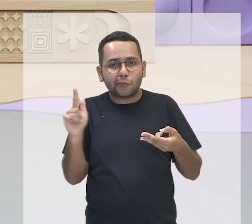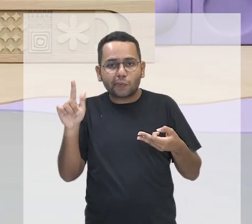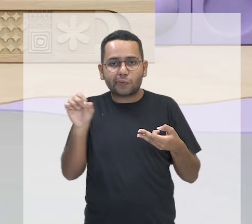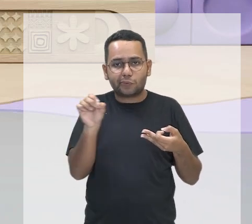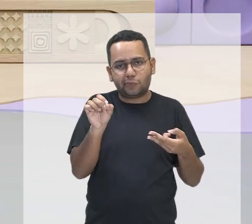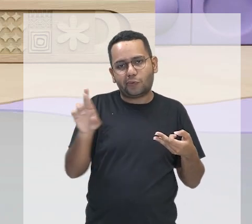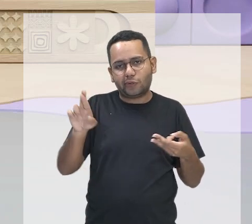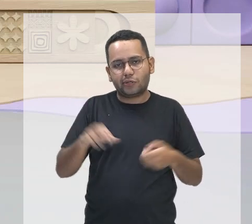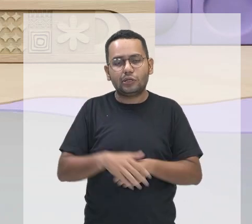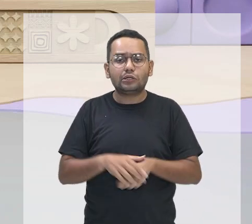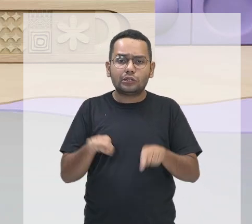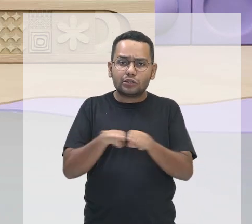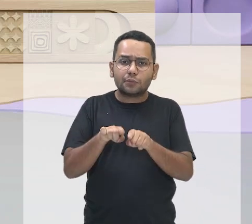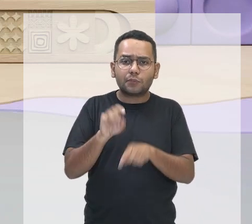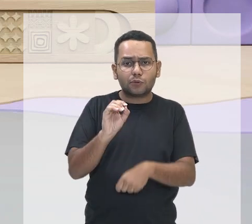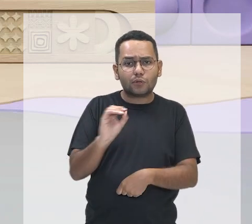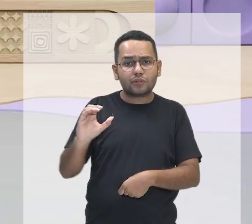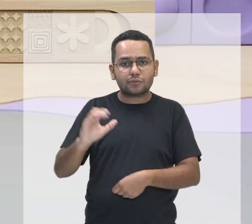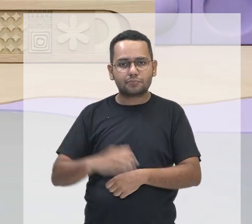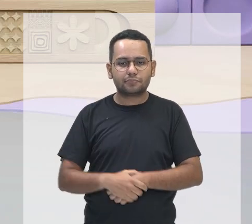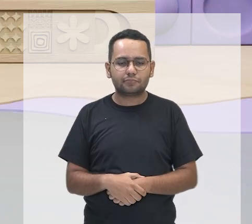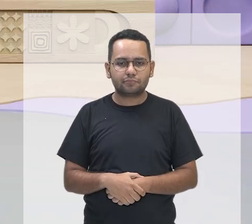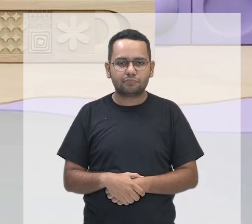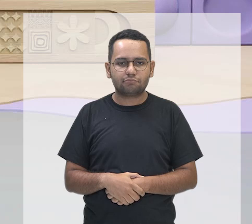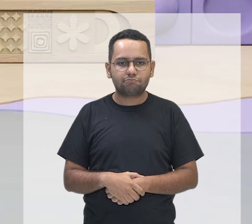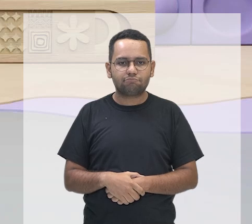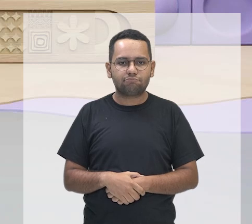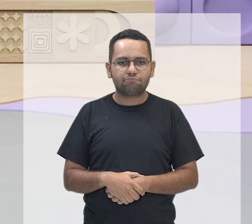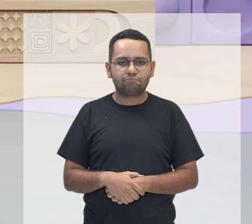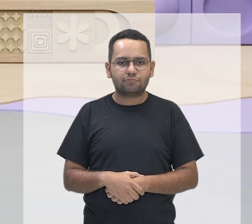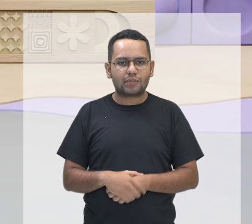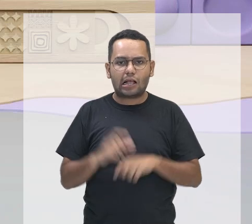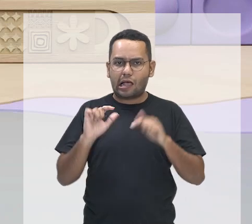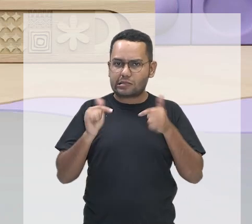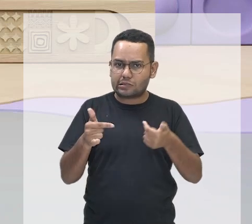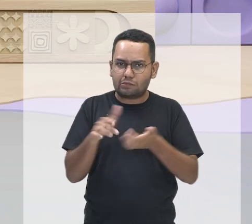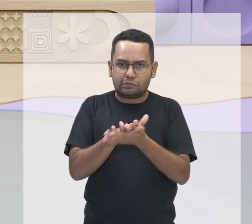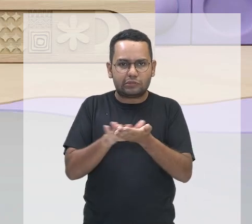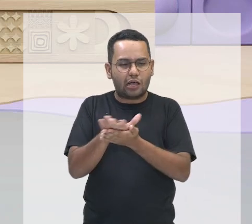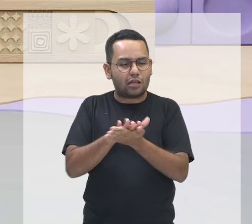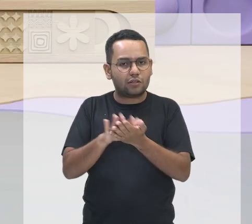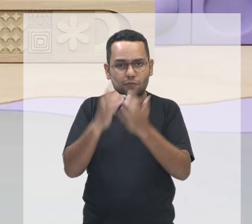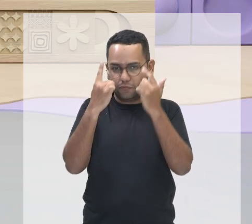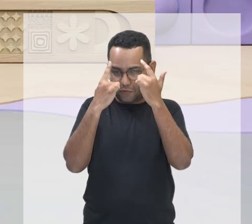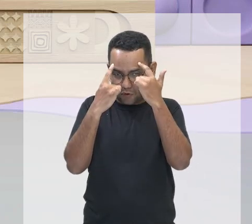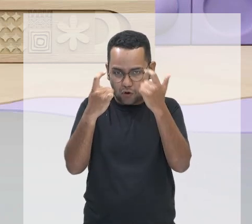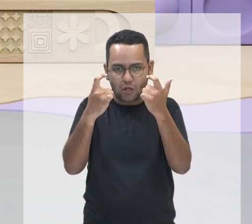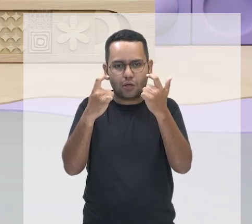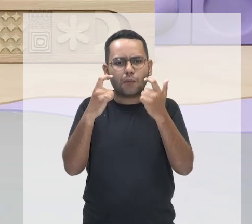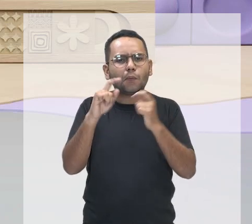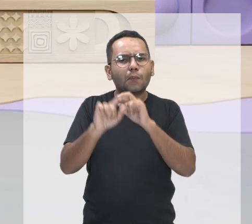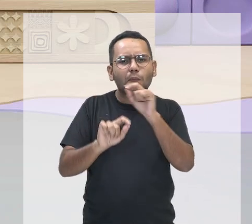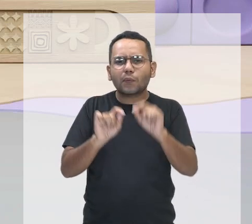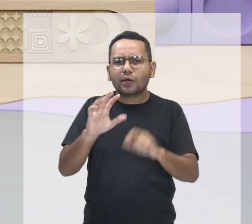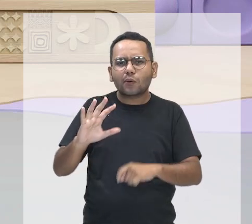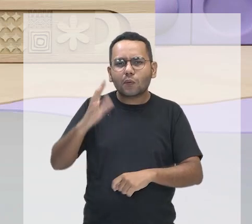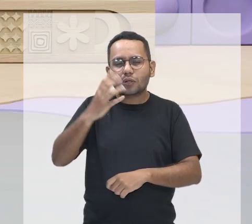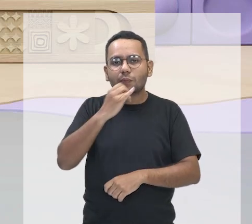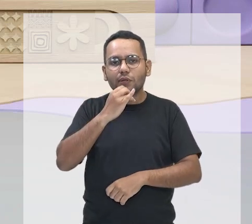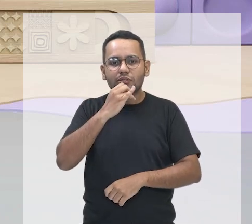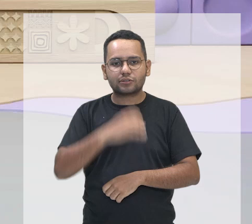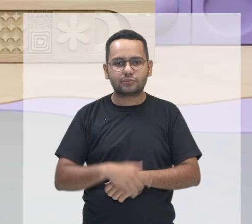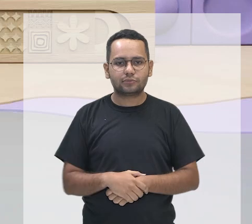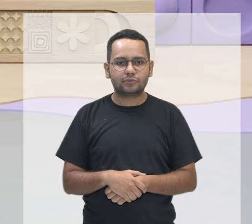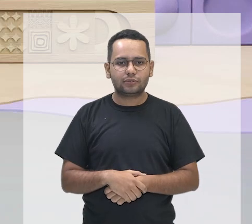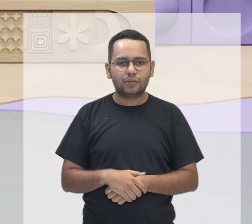também no Ocidente. Não ser violento, agir com a outra pessoa, agir com o meio em que vivemos